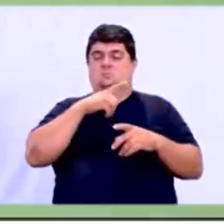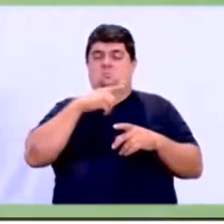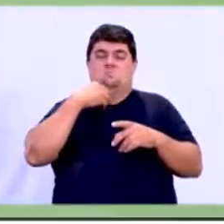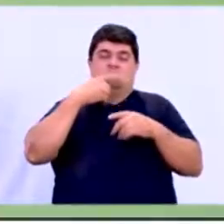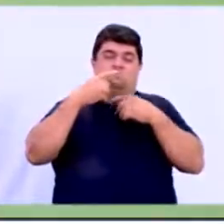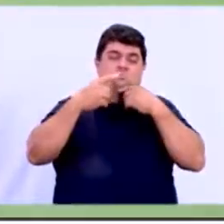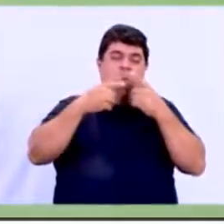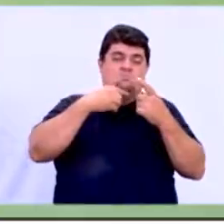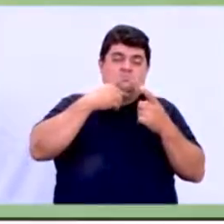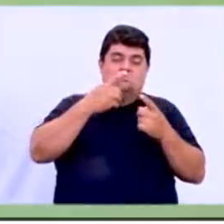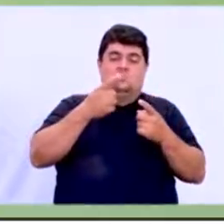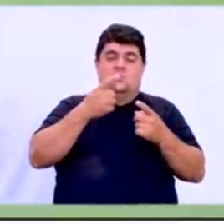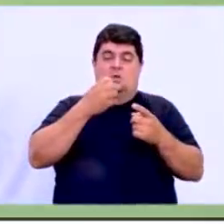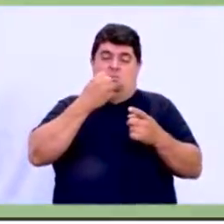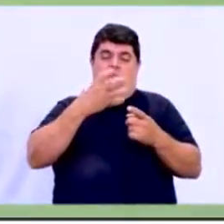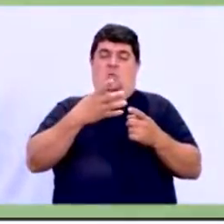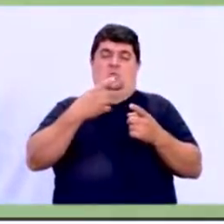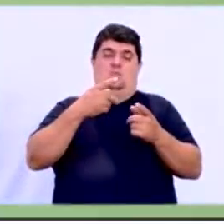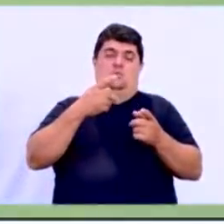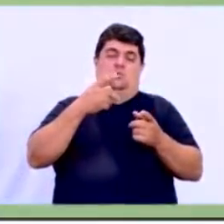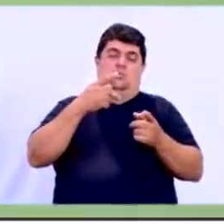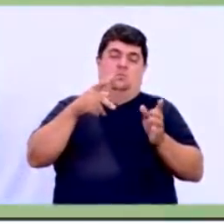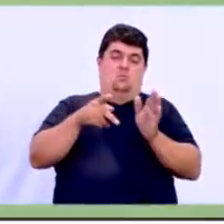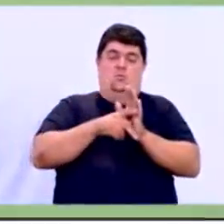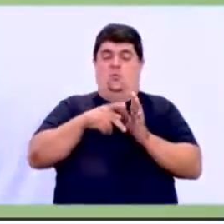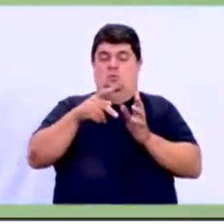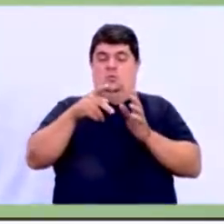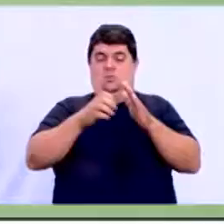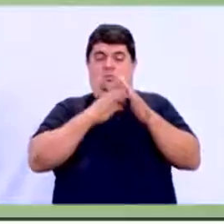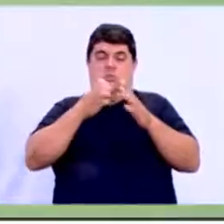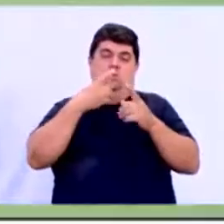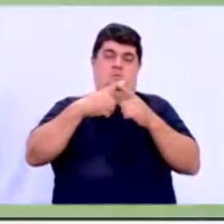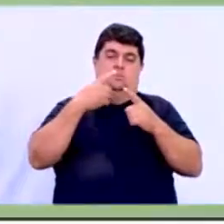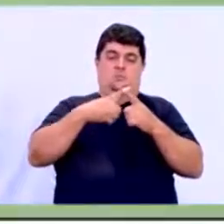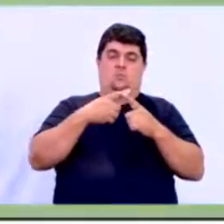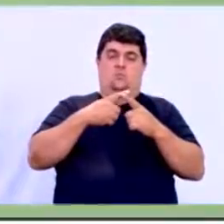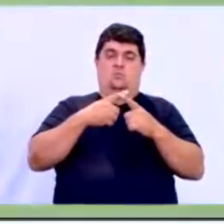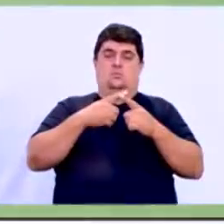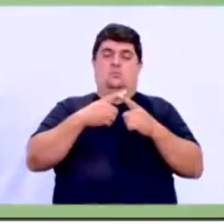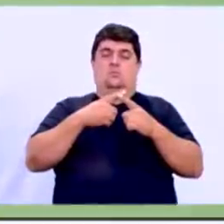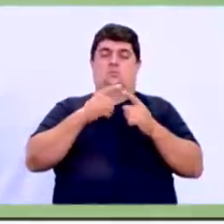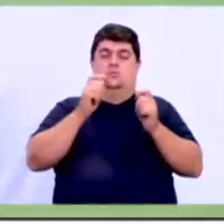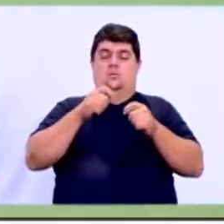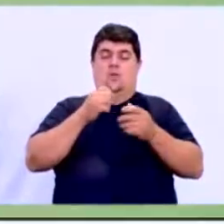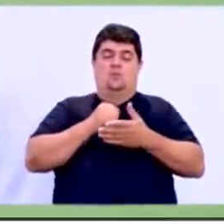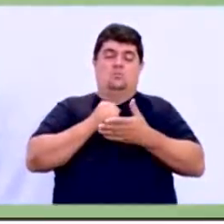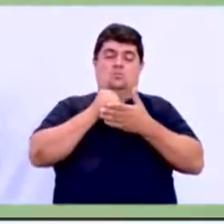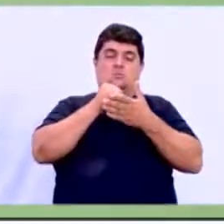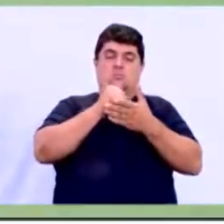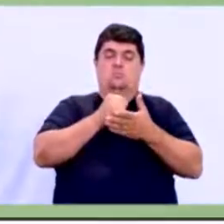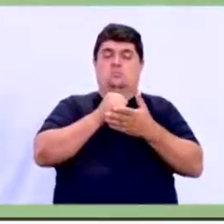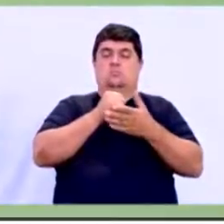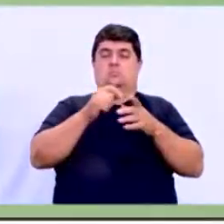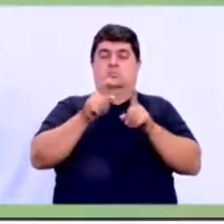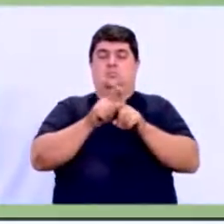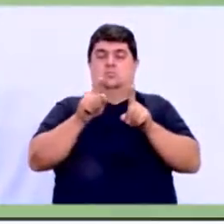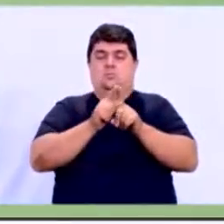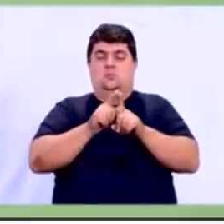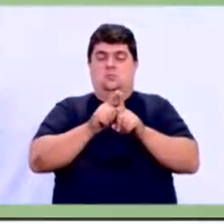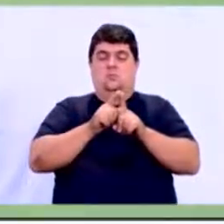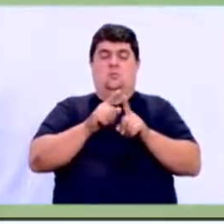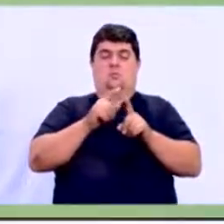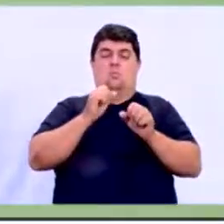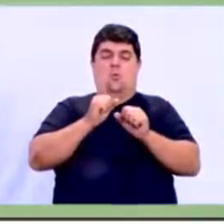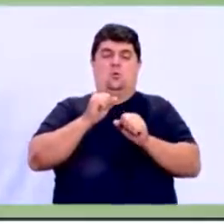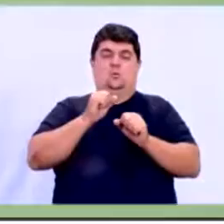desfavorecem o negócio, certo? Então, isso aqui pode contribuir e isso aqui pode vir a prejudicar a